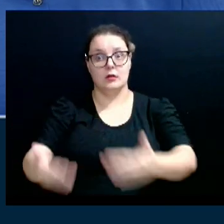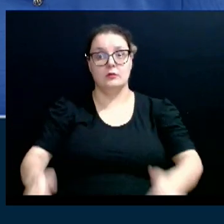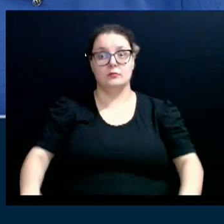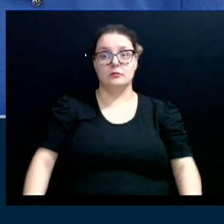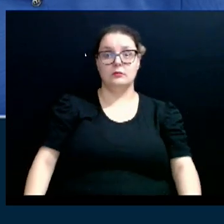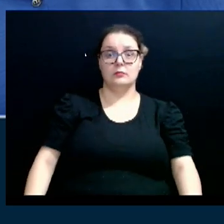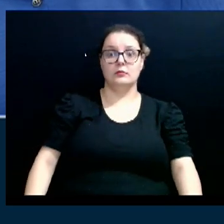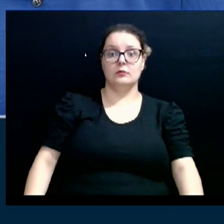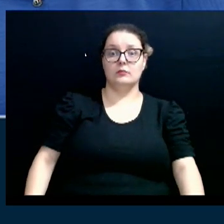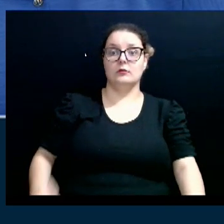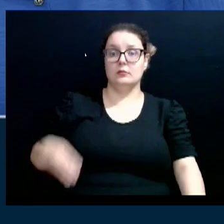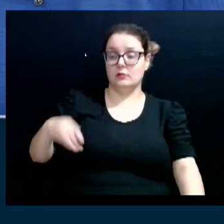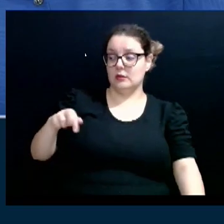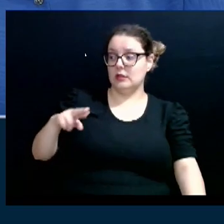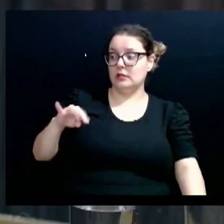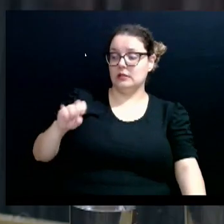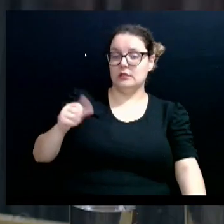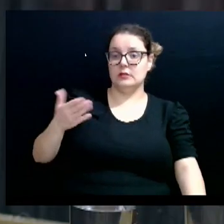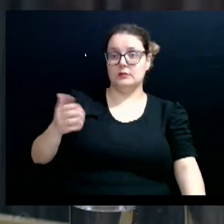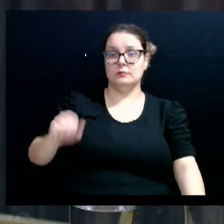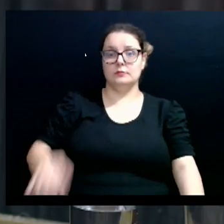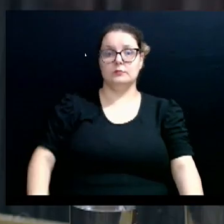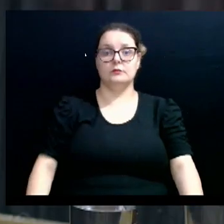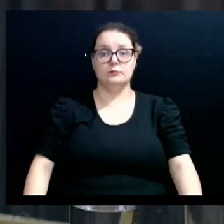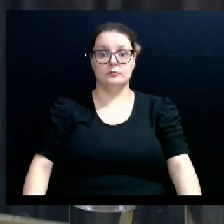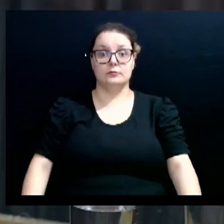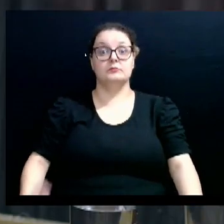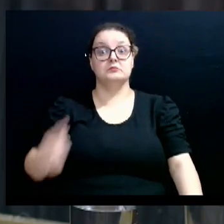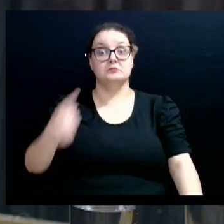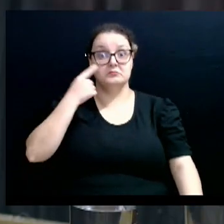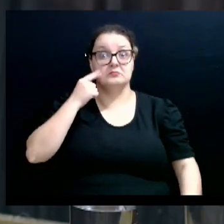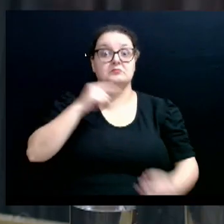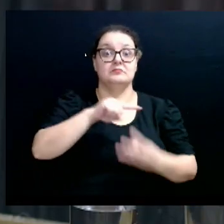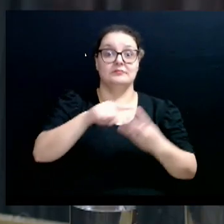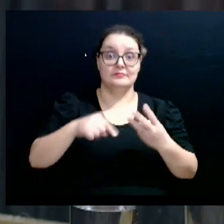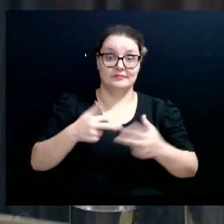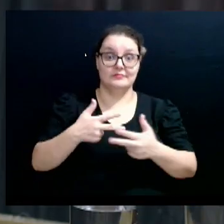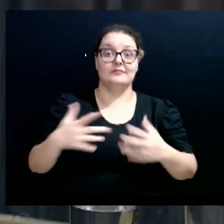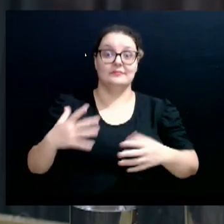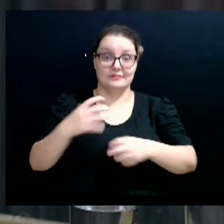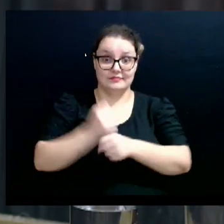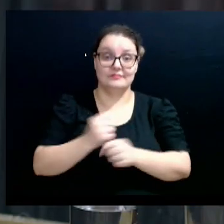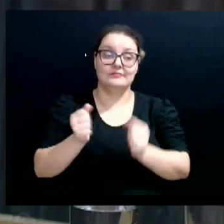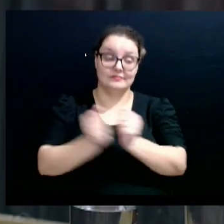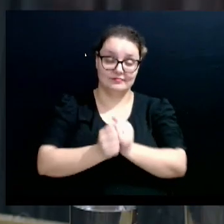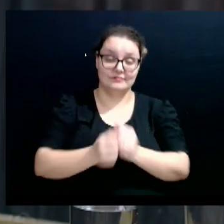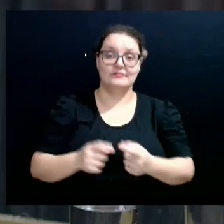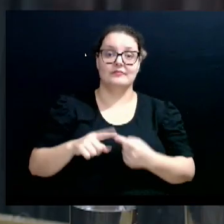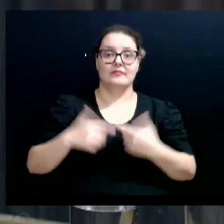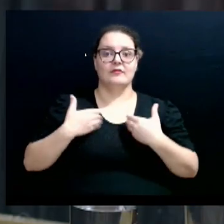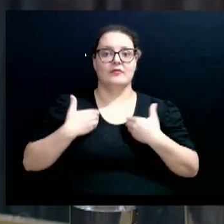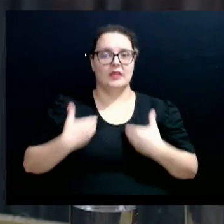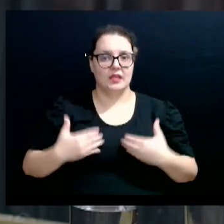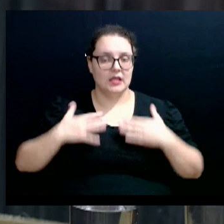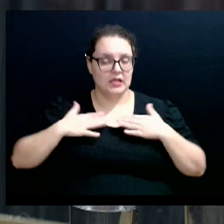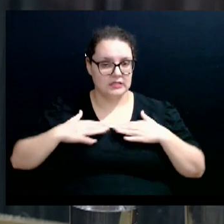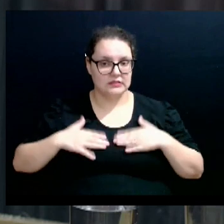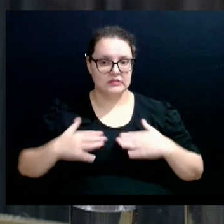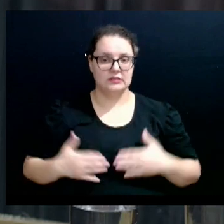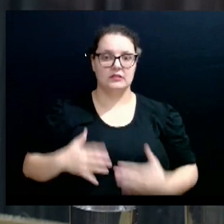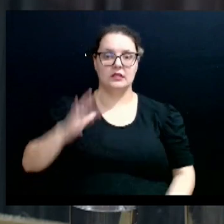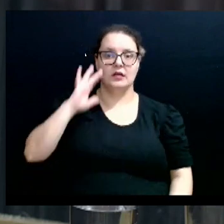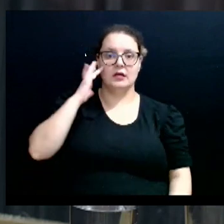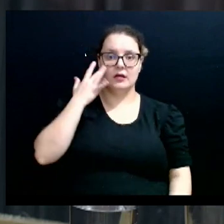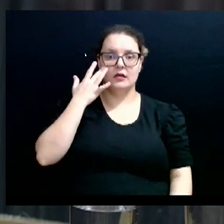Marisa, é com você essa. Olha, as 3 coisas juntas, viu? Nossa, O cansaço físico, acho que até um